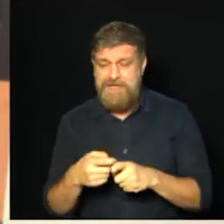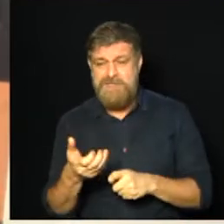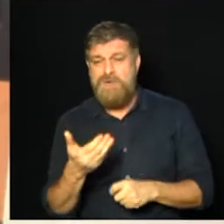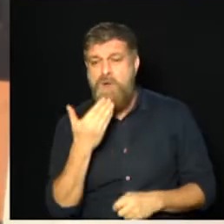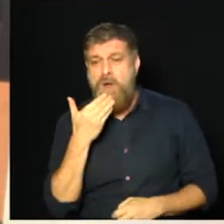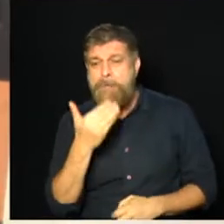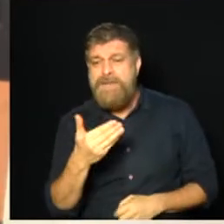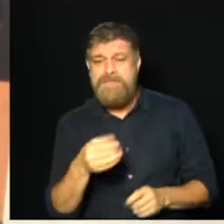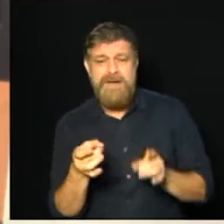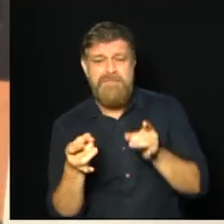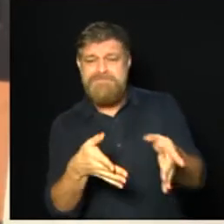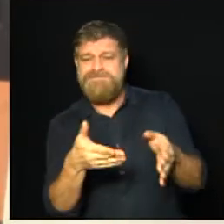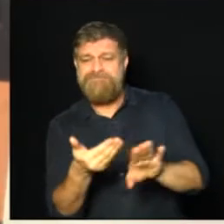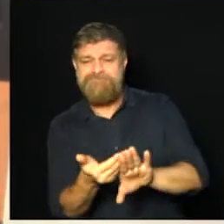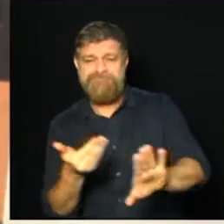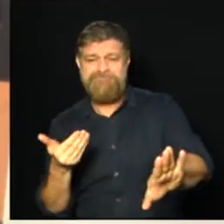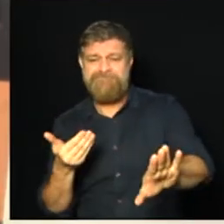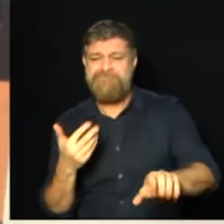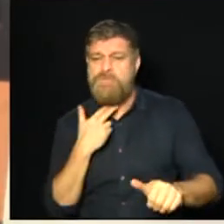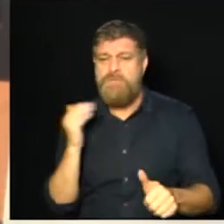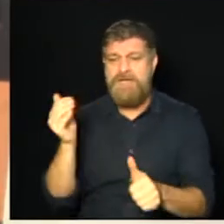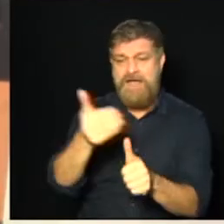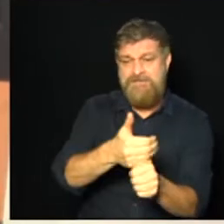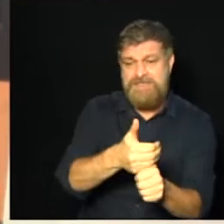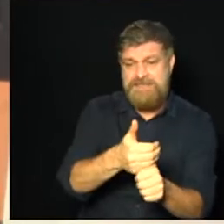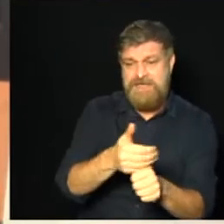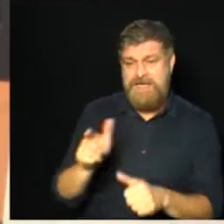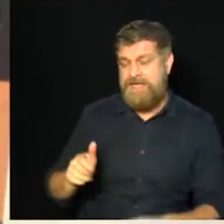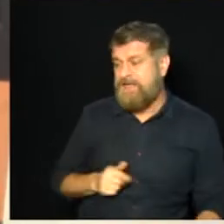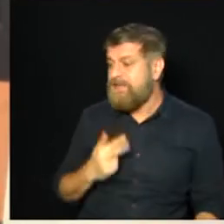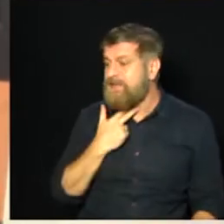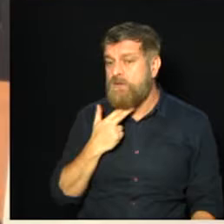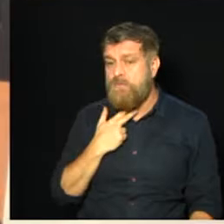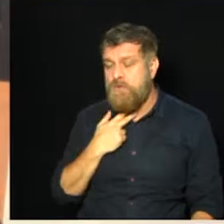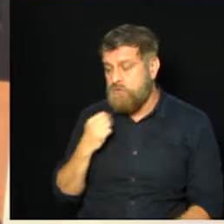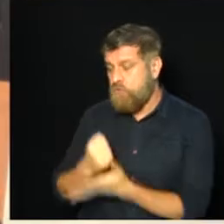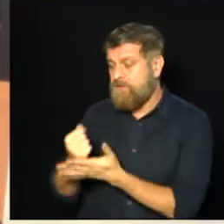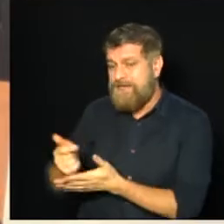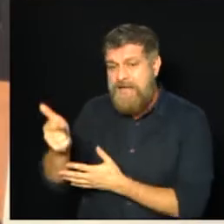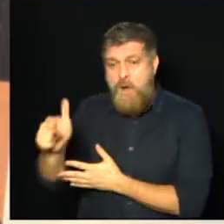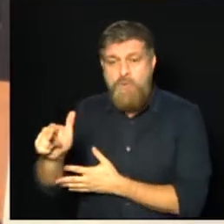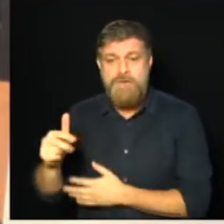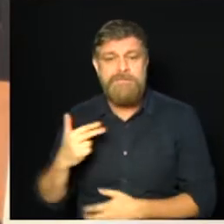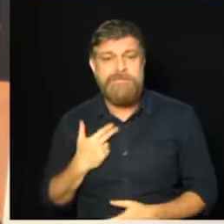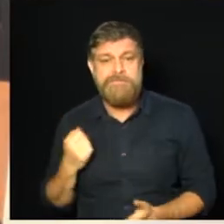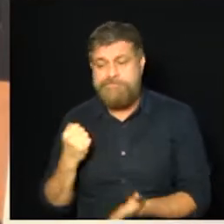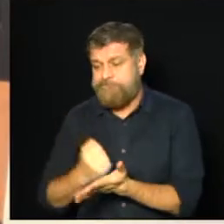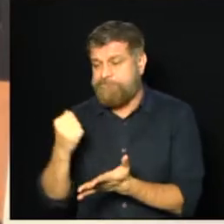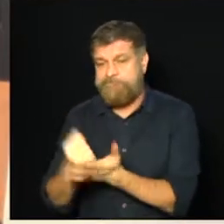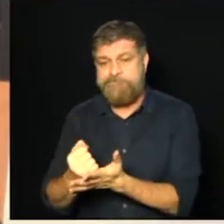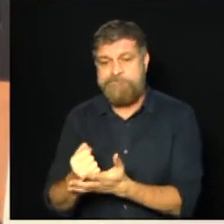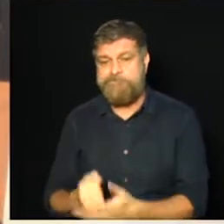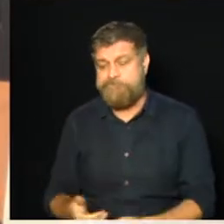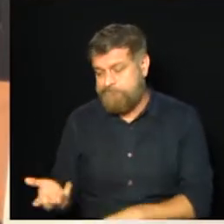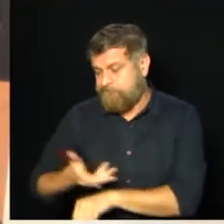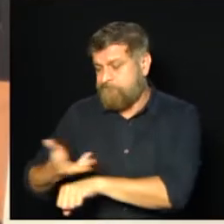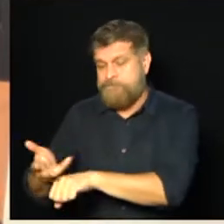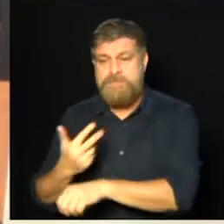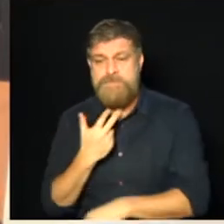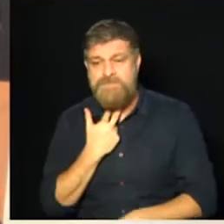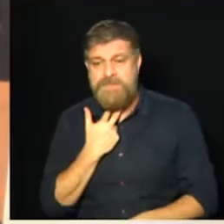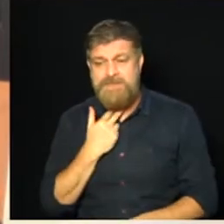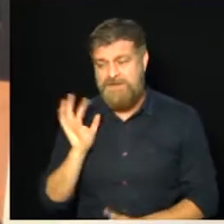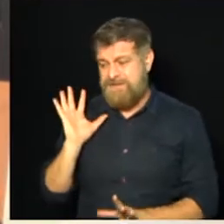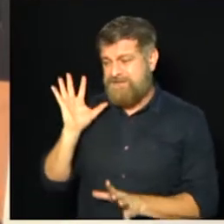funcionário afastado, eu não reponho, porque ele está ocupando o cargo ainda, e eu não tenho substituto, que eu não consigo contratar outro com celeridade. Tudo isso